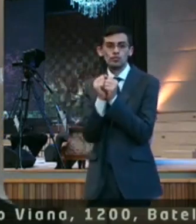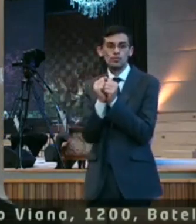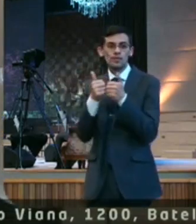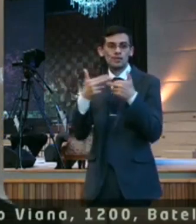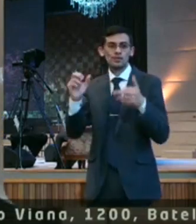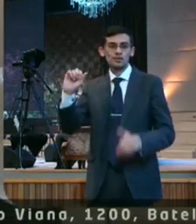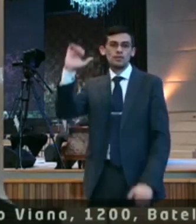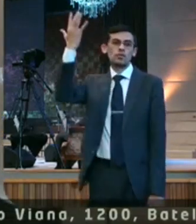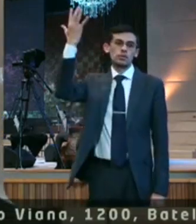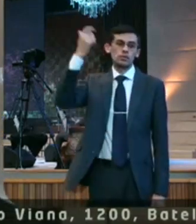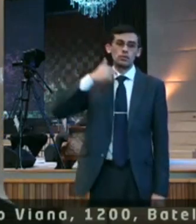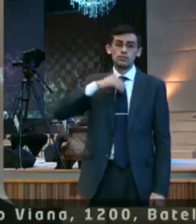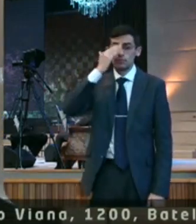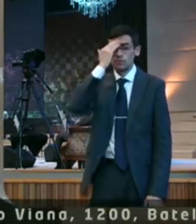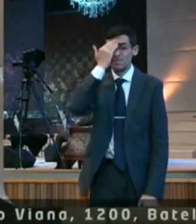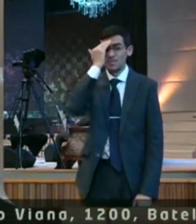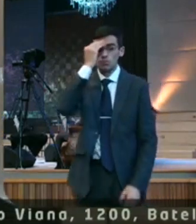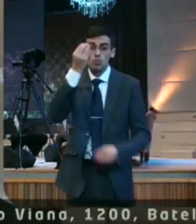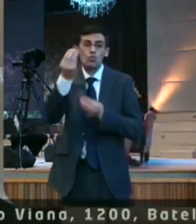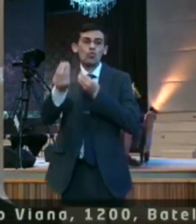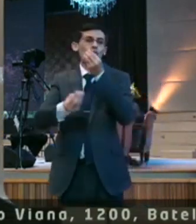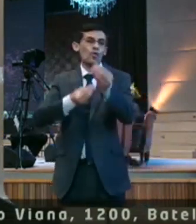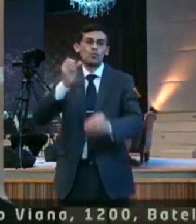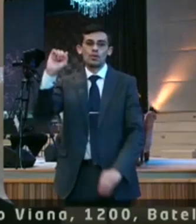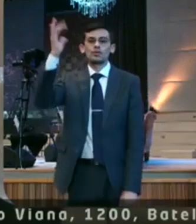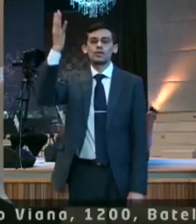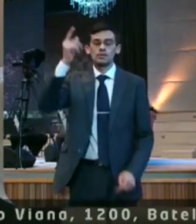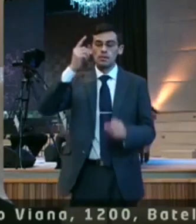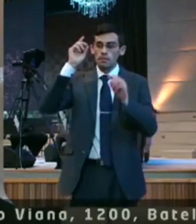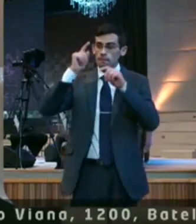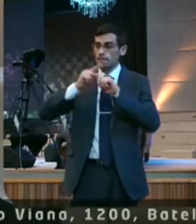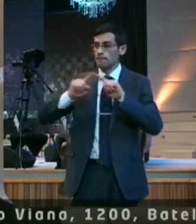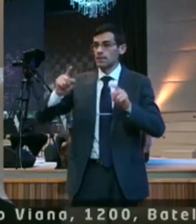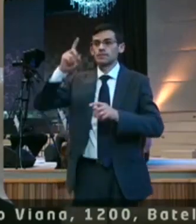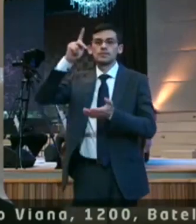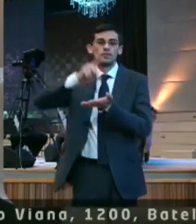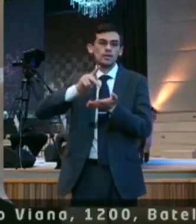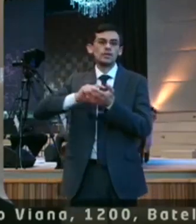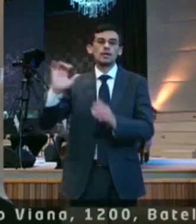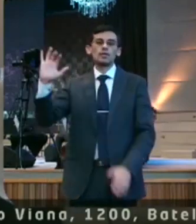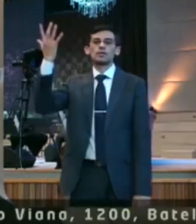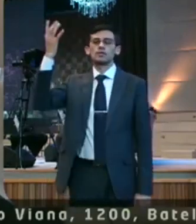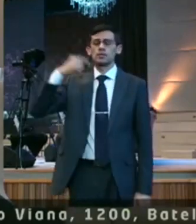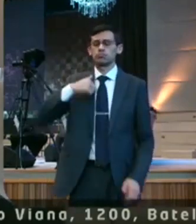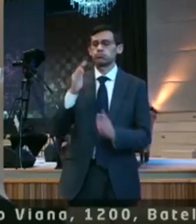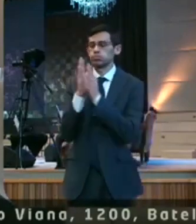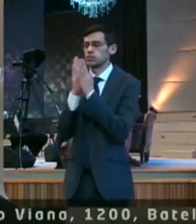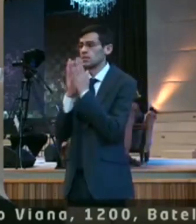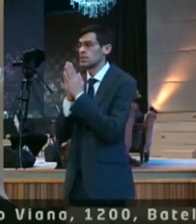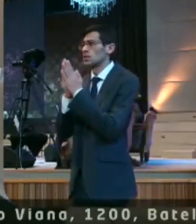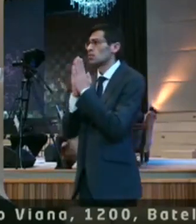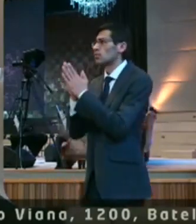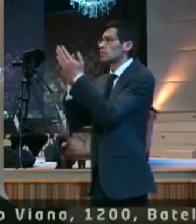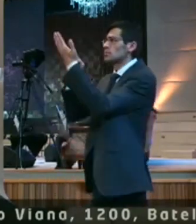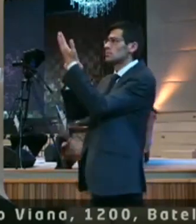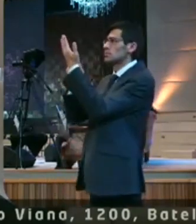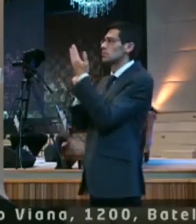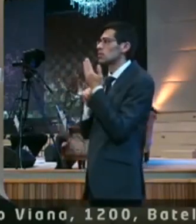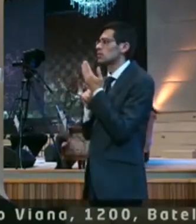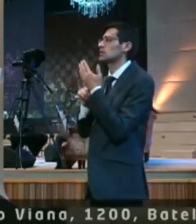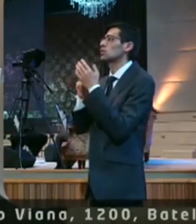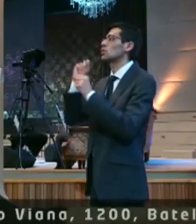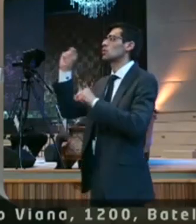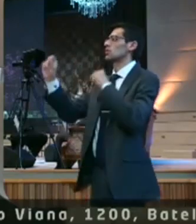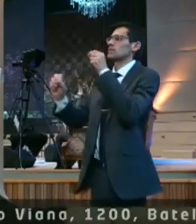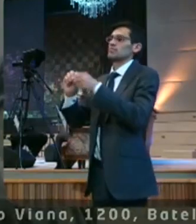acontecem. A gente não entende muito bem como elas acontecem, mas elas acontecem. E eu orei e falei: Senhor, me dá uma luz, me